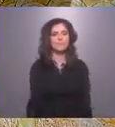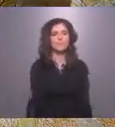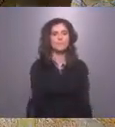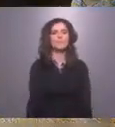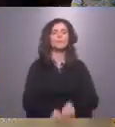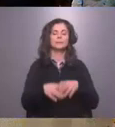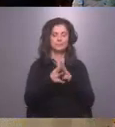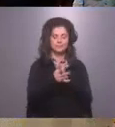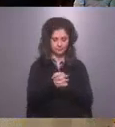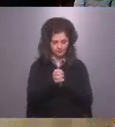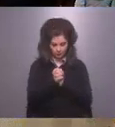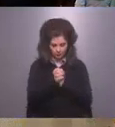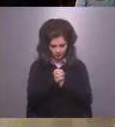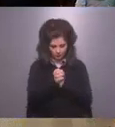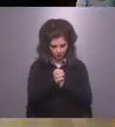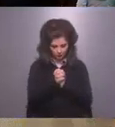Oremos.